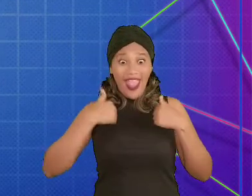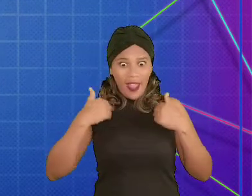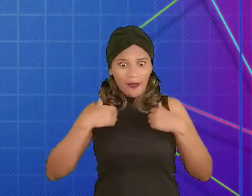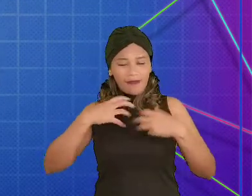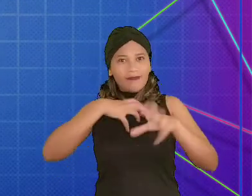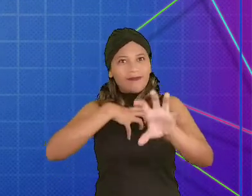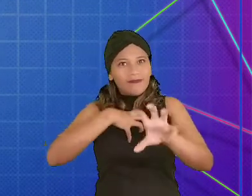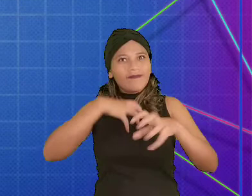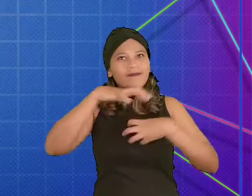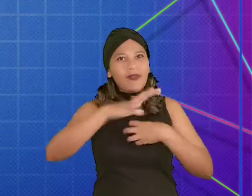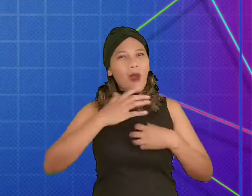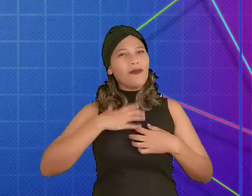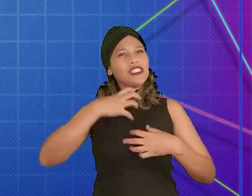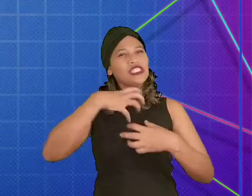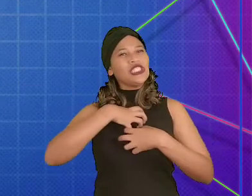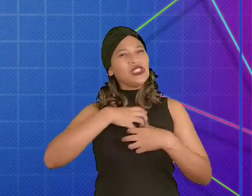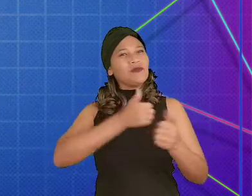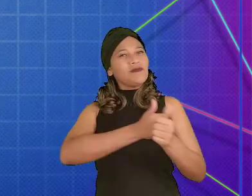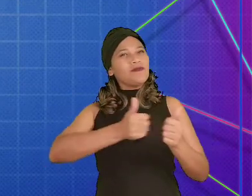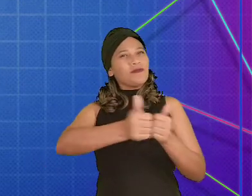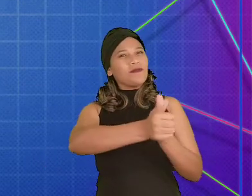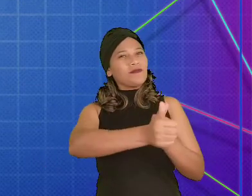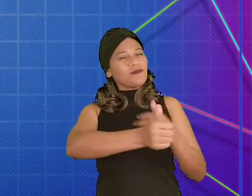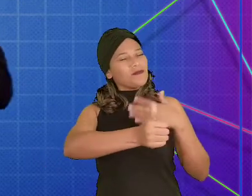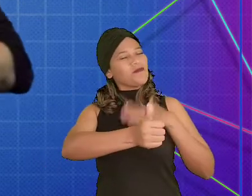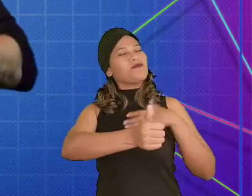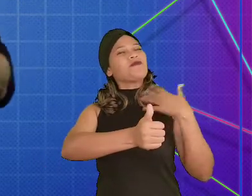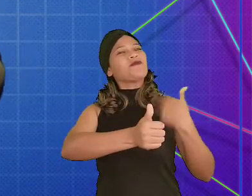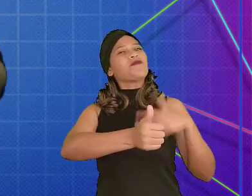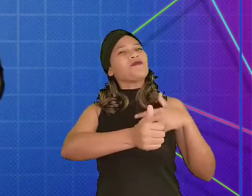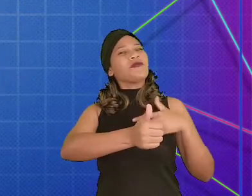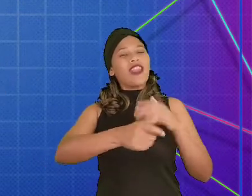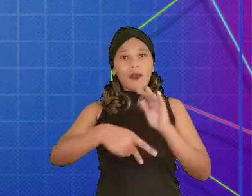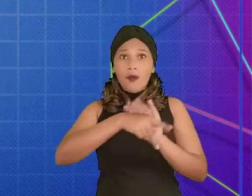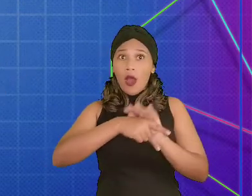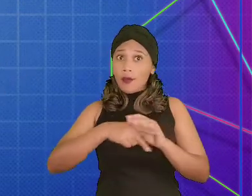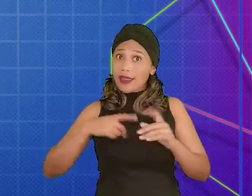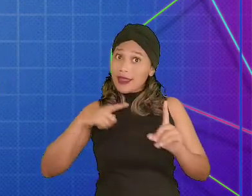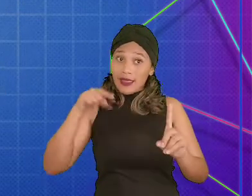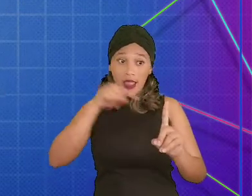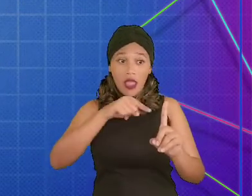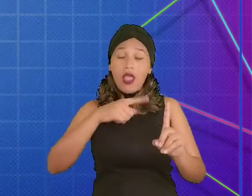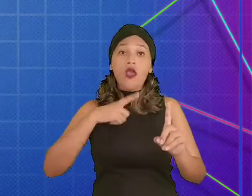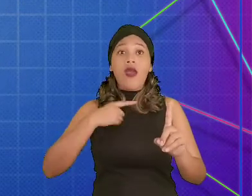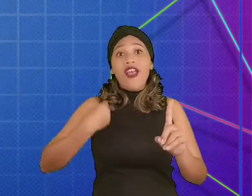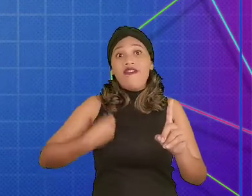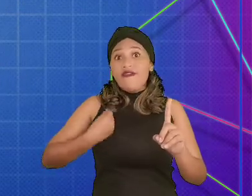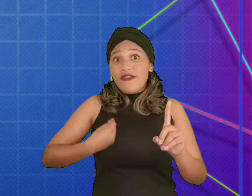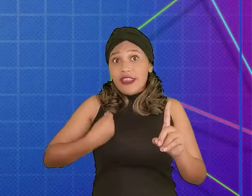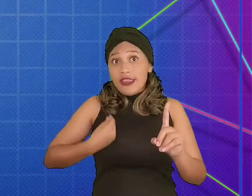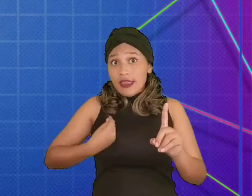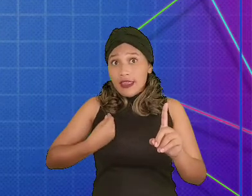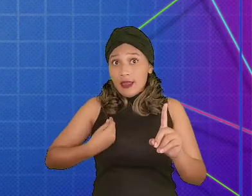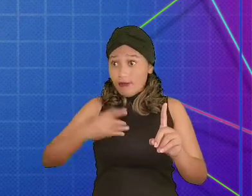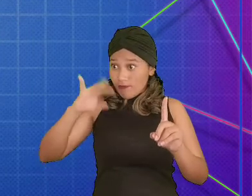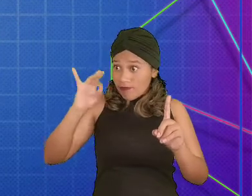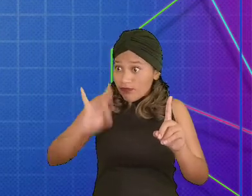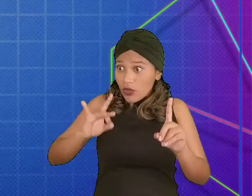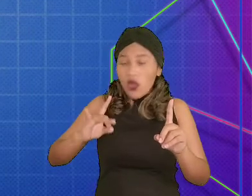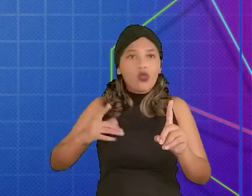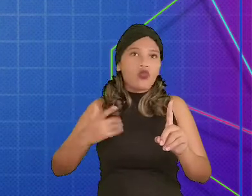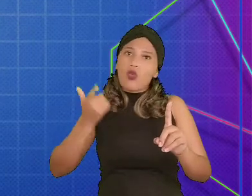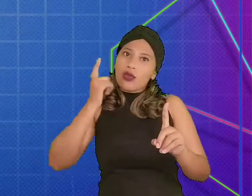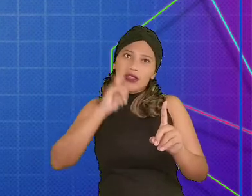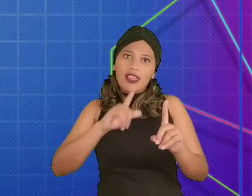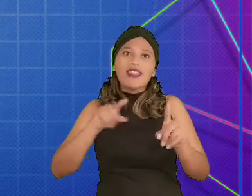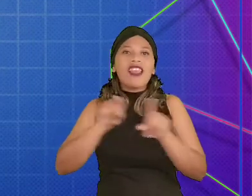nos vemos nos games. Então, dê ao personagem atribuições fantásticas que o jogador não tem acesso na vida real. Algo como passar